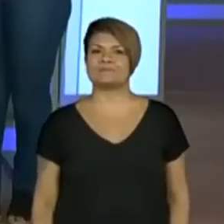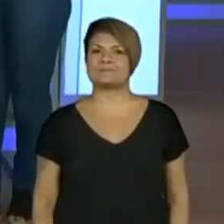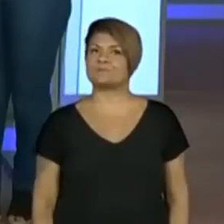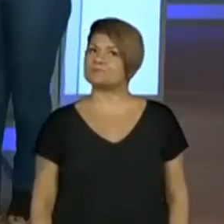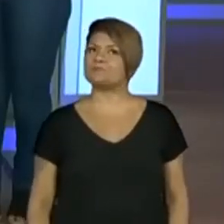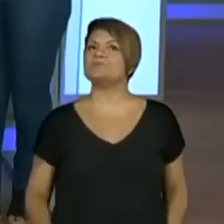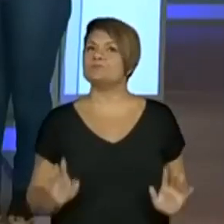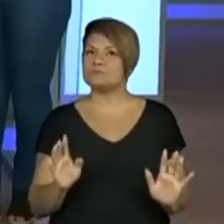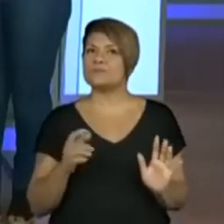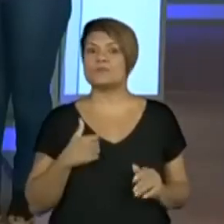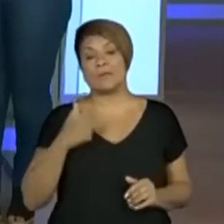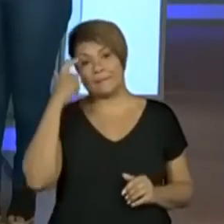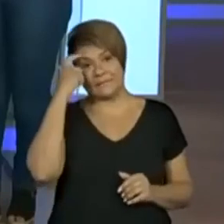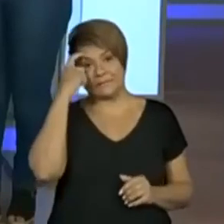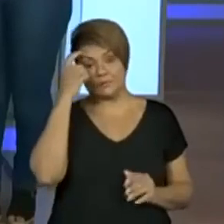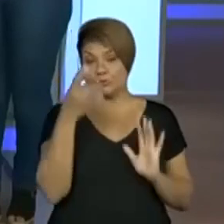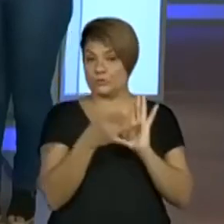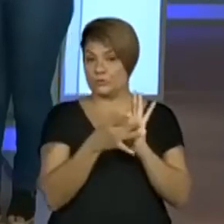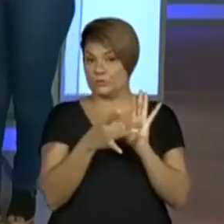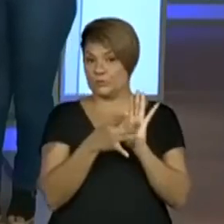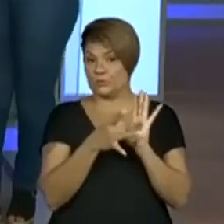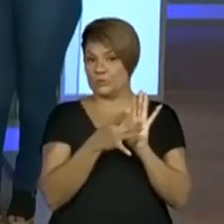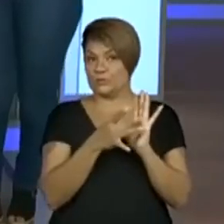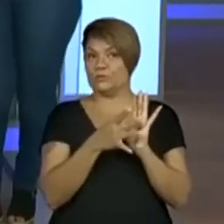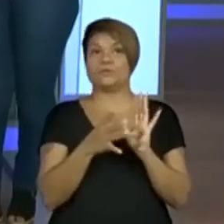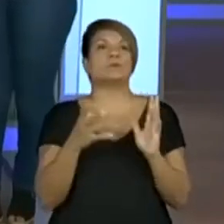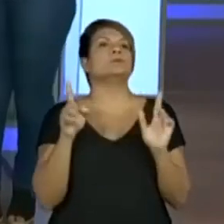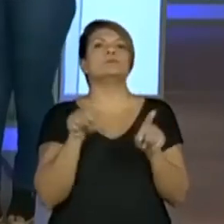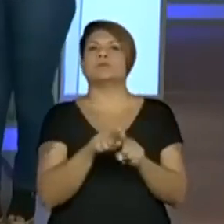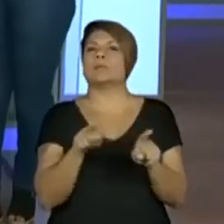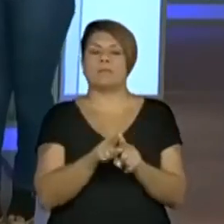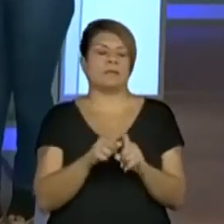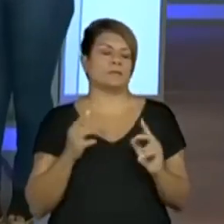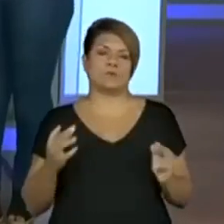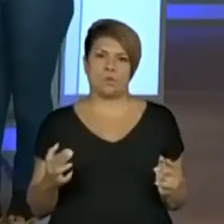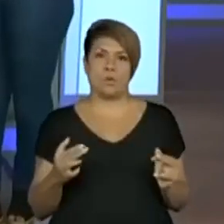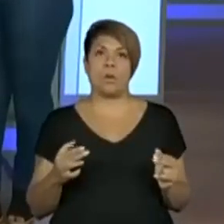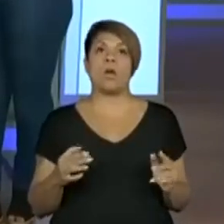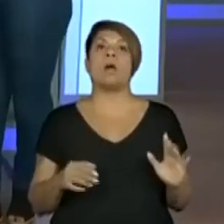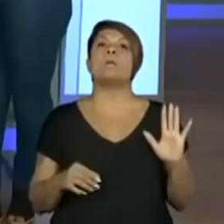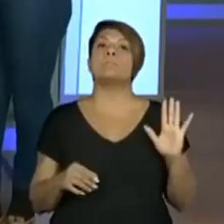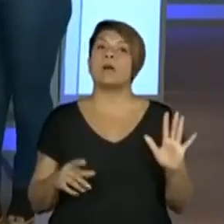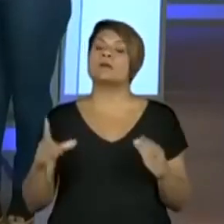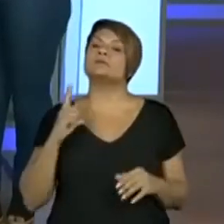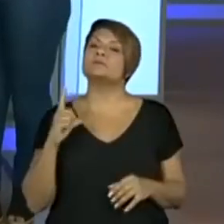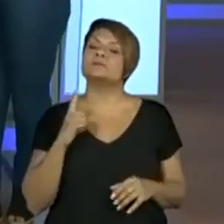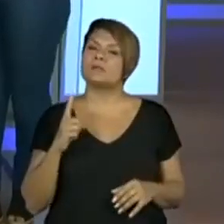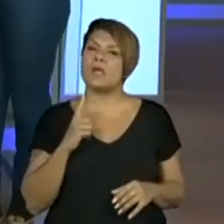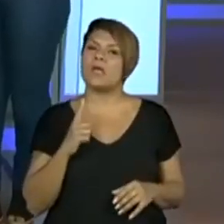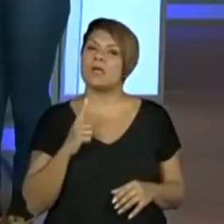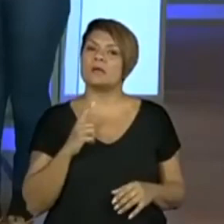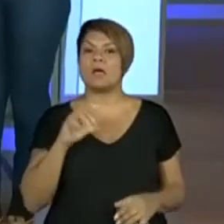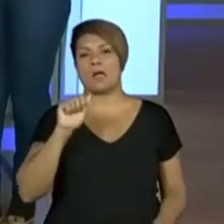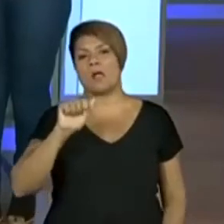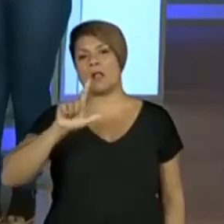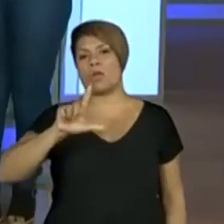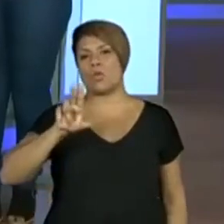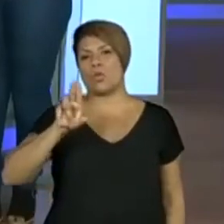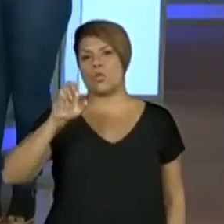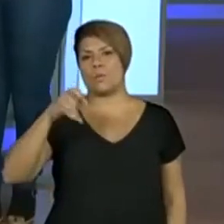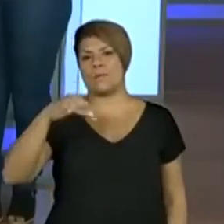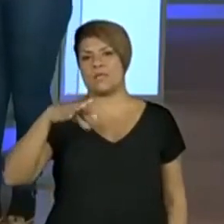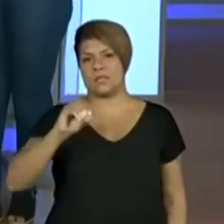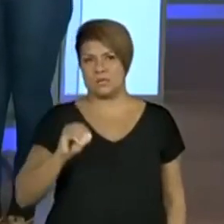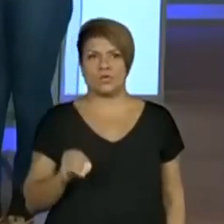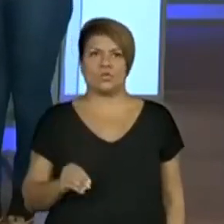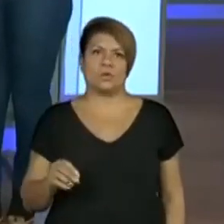pensando no vidro né olhando aí para o vidro a mesma coisa mas a gente tem aqui pro as de alumínio que